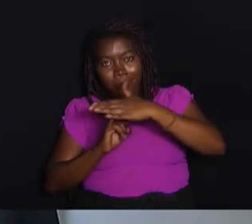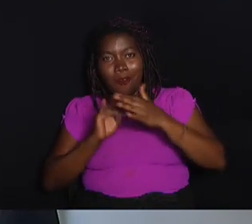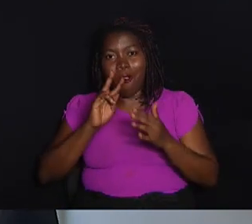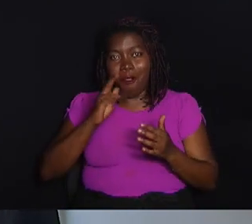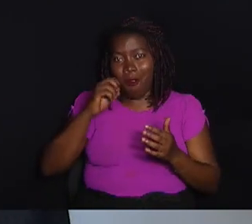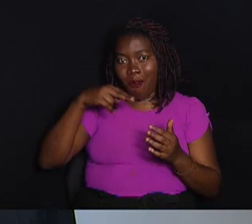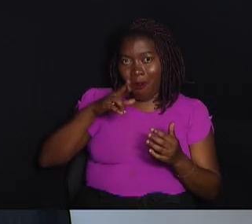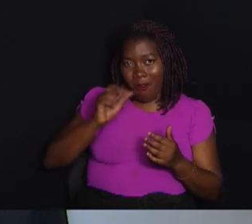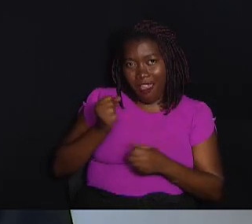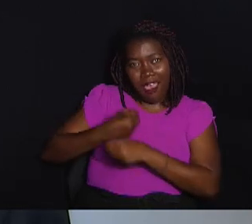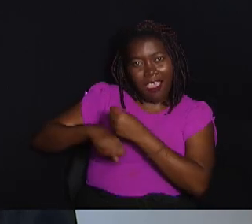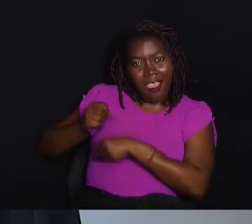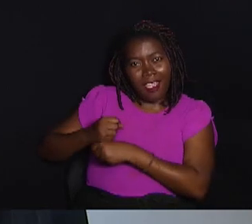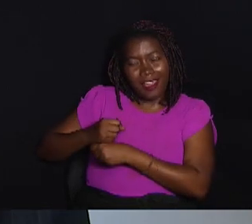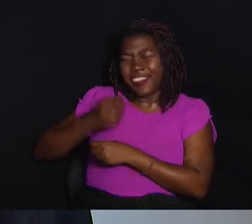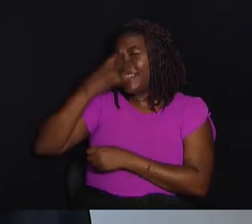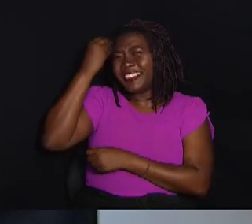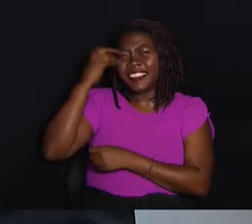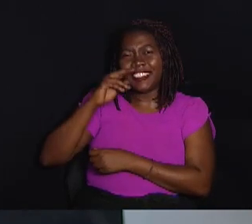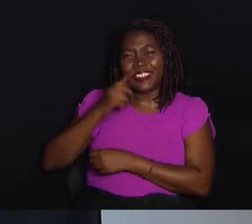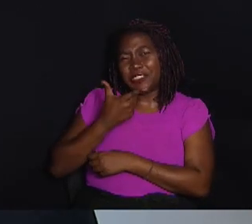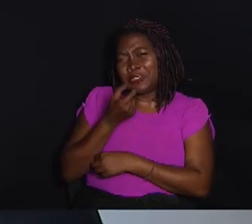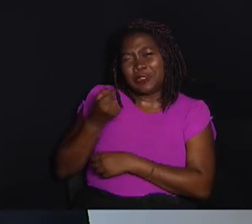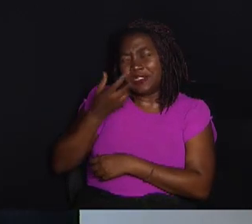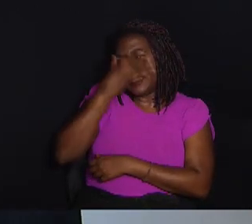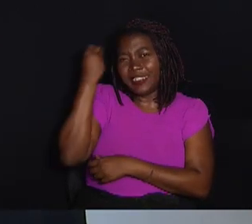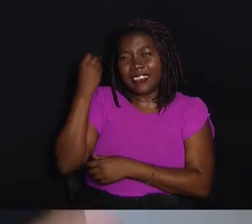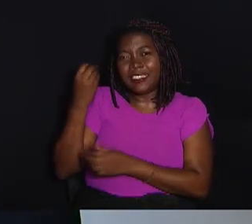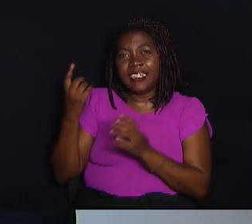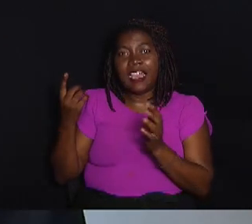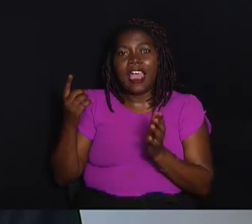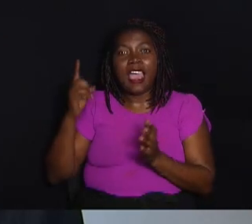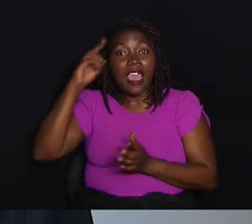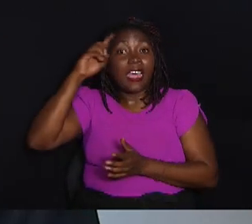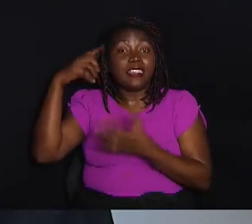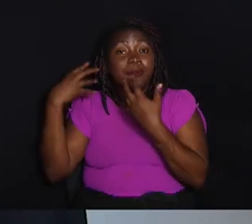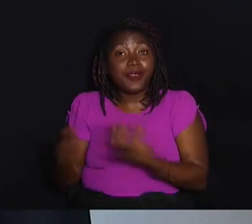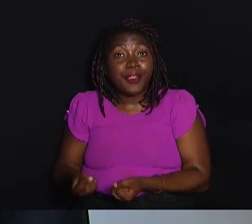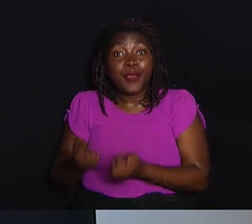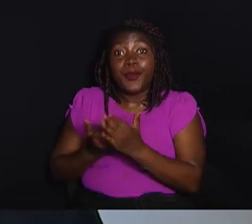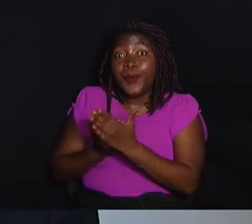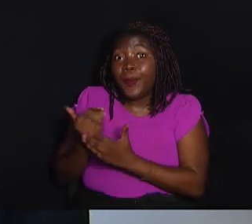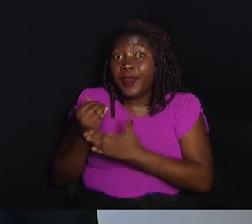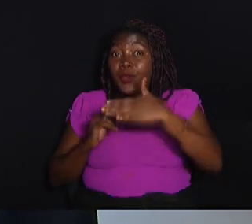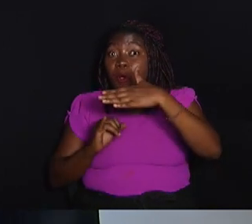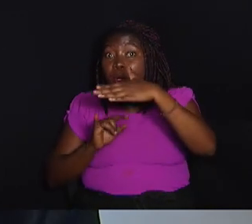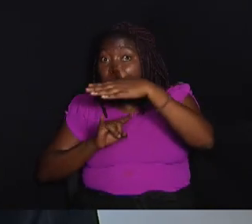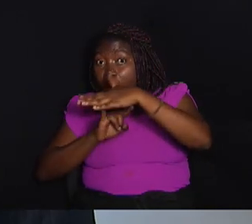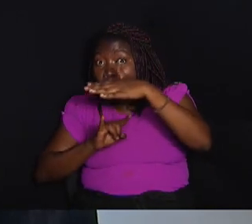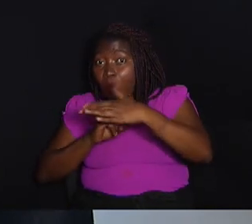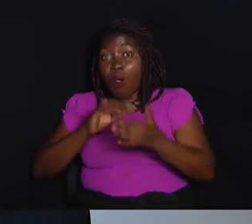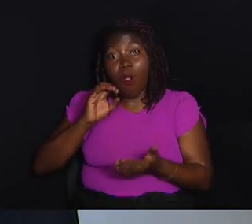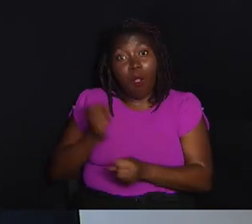e código OB Esqueci a data da da aprovação a legislação vem desde a época do código de obras da criação e também da da